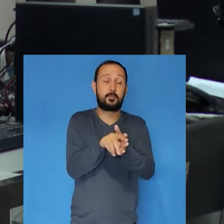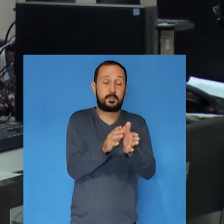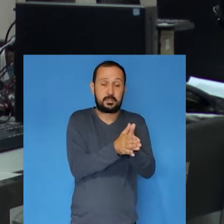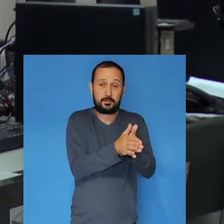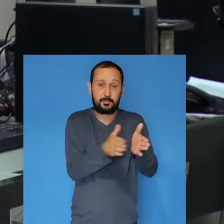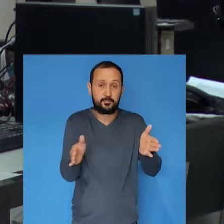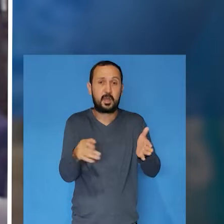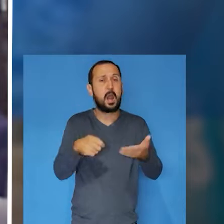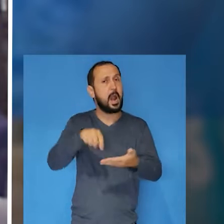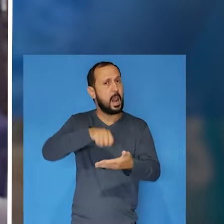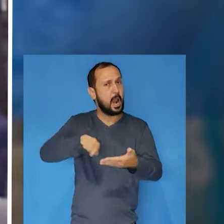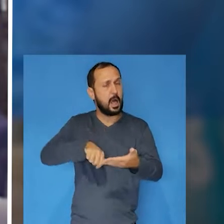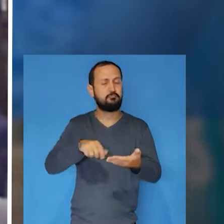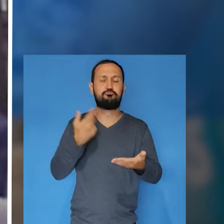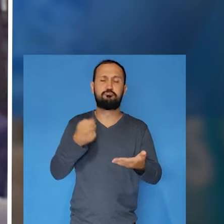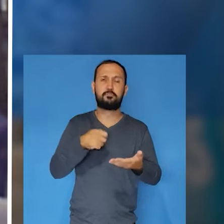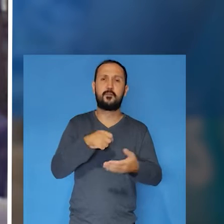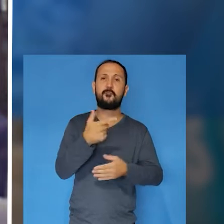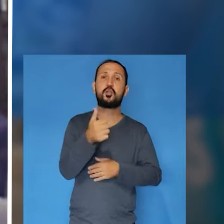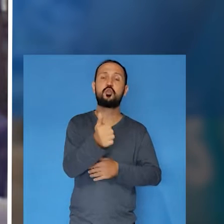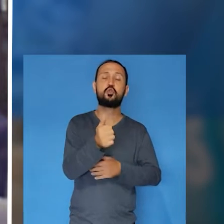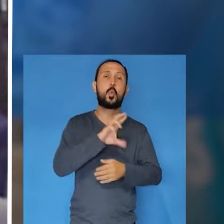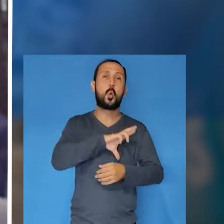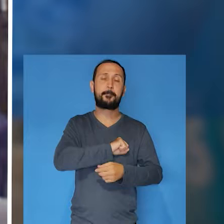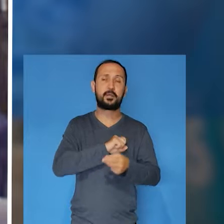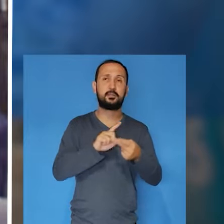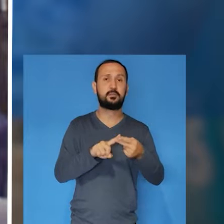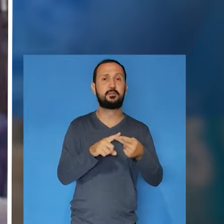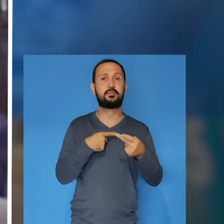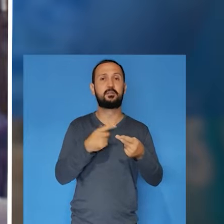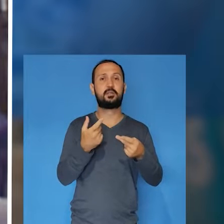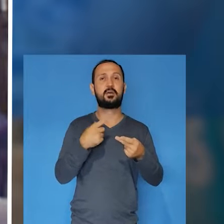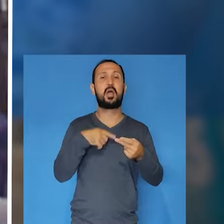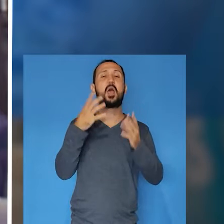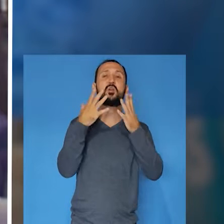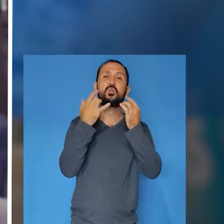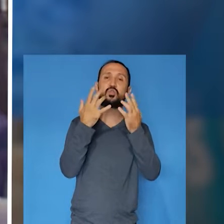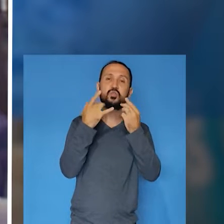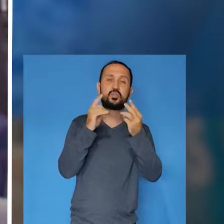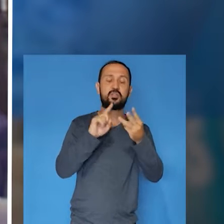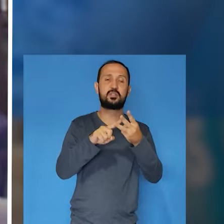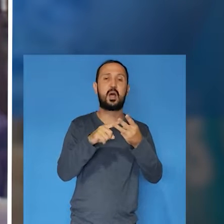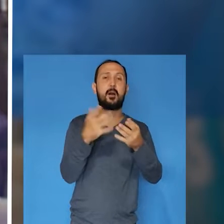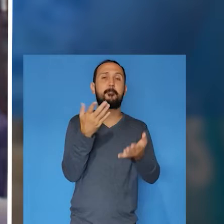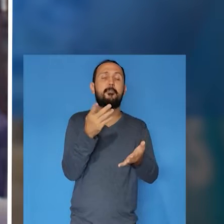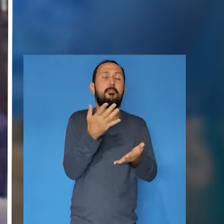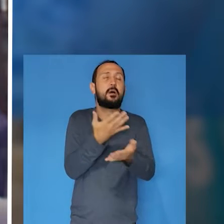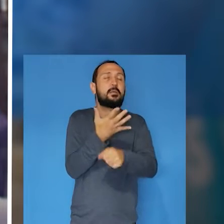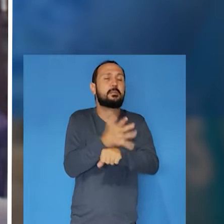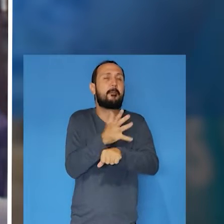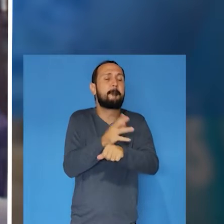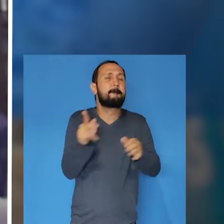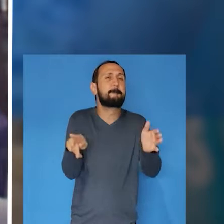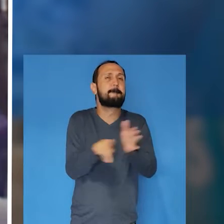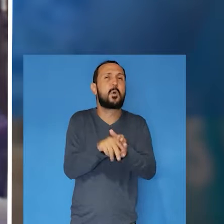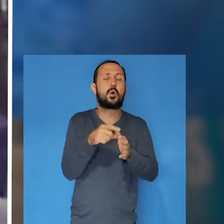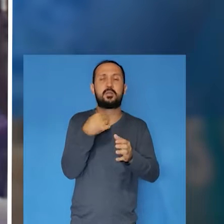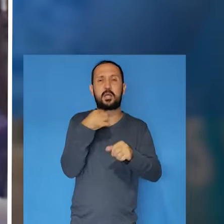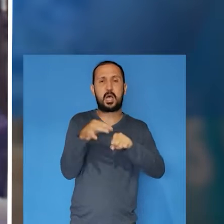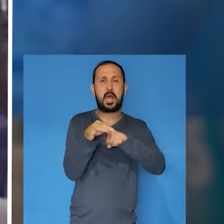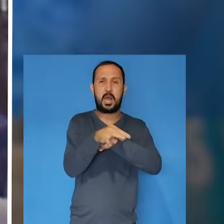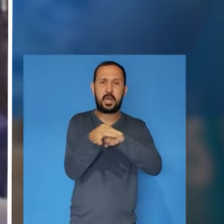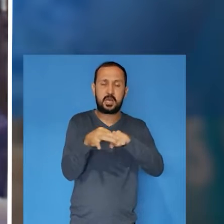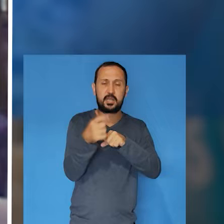do período, tem uma produção imensa, né? São 21 romances, são peças teatrais, são ensaios críticos,